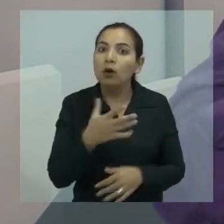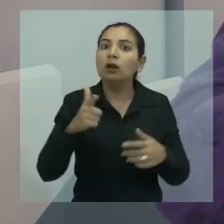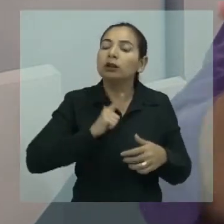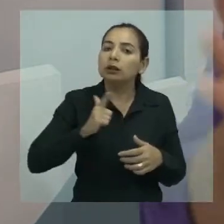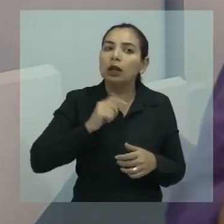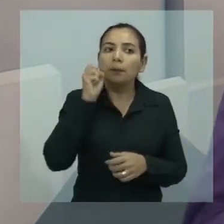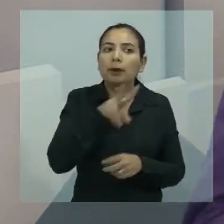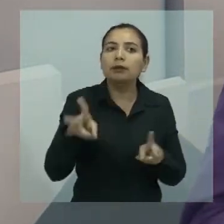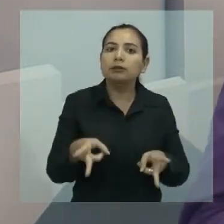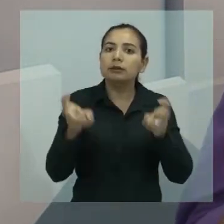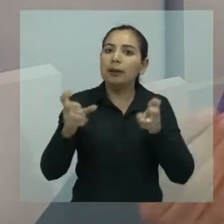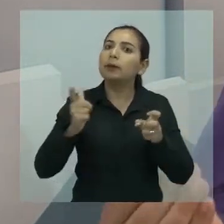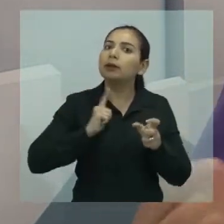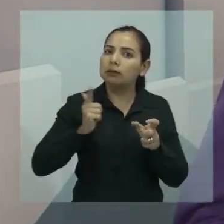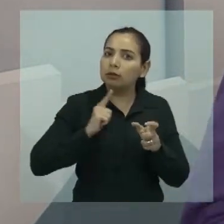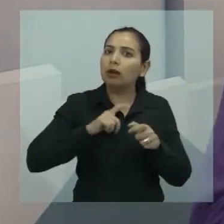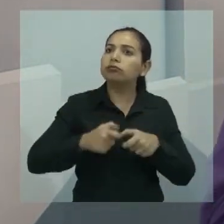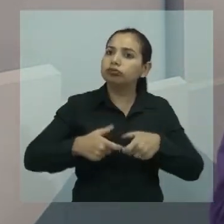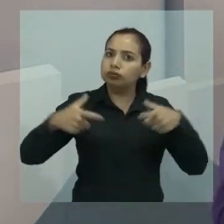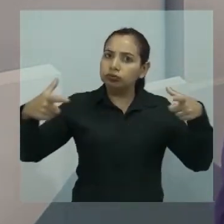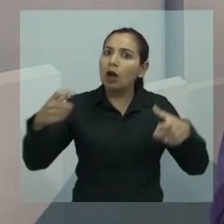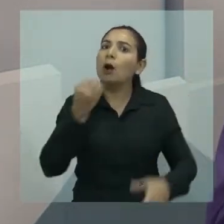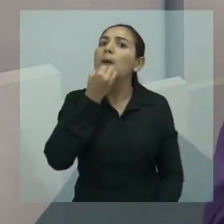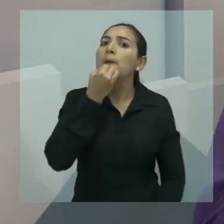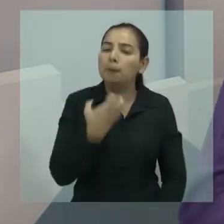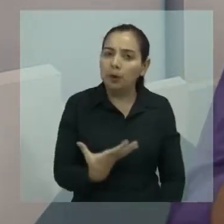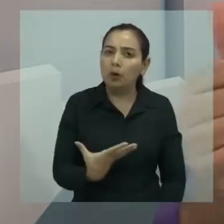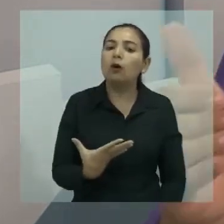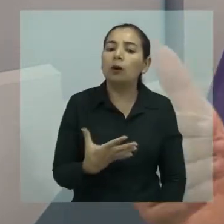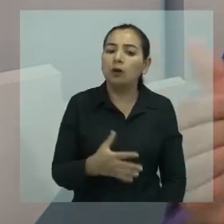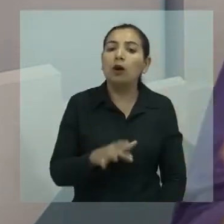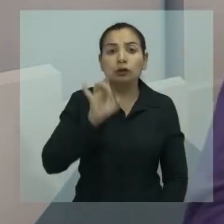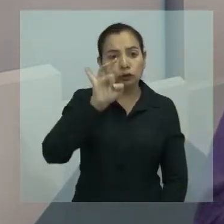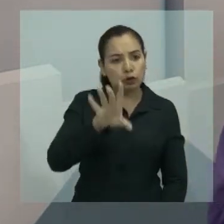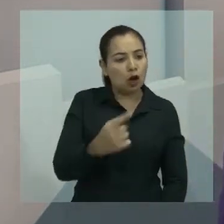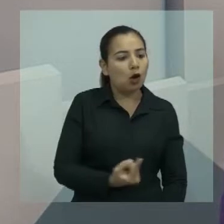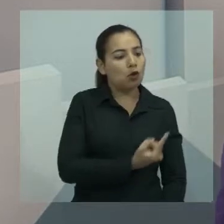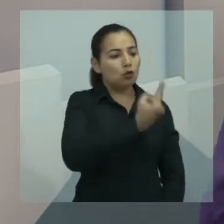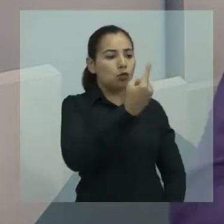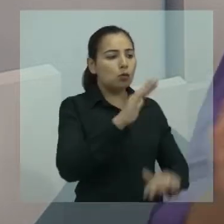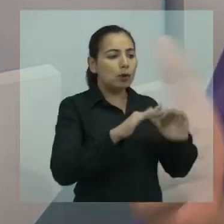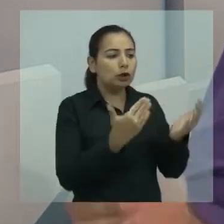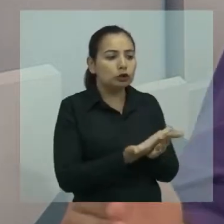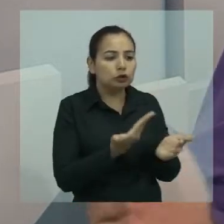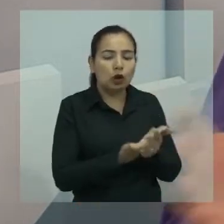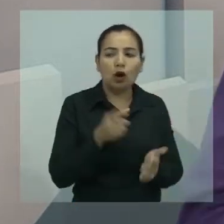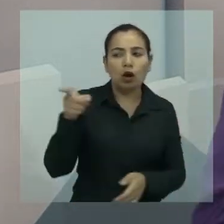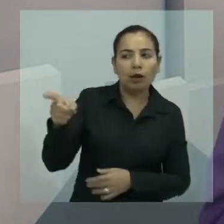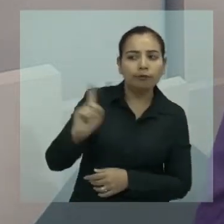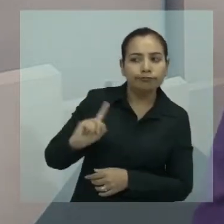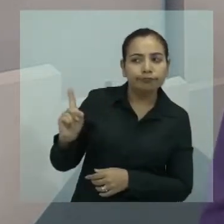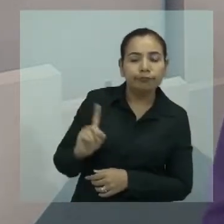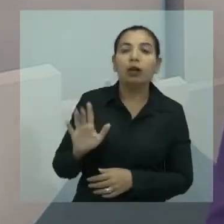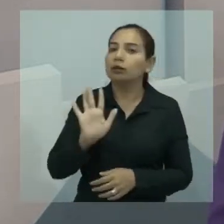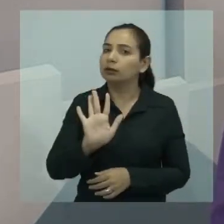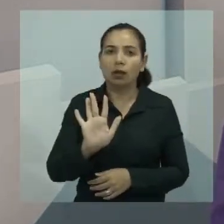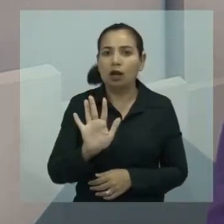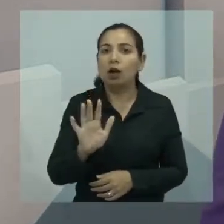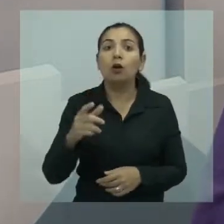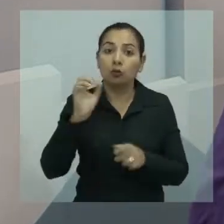entre os 100 municípios com os melhores indicadores no IDEB. Isso revela que há um crescimento em rede, ou seja, não